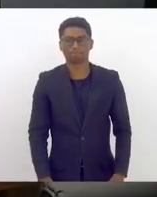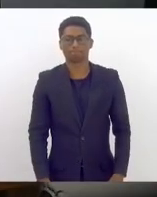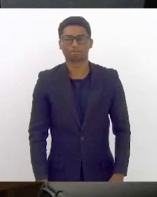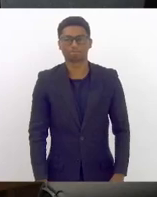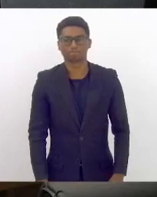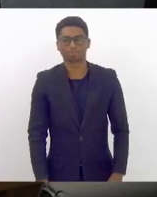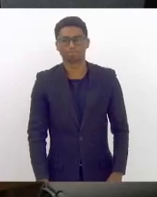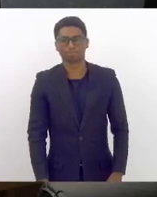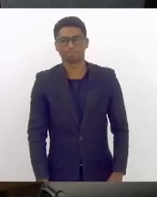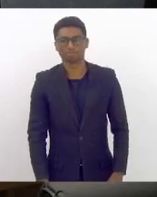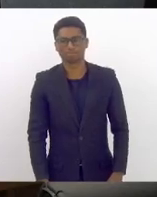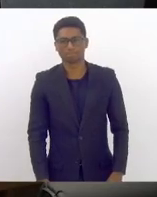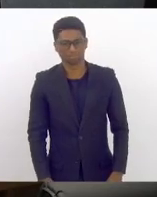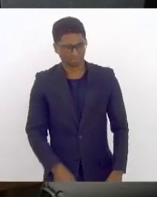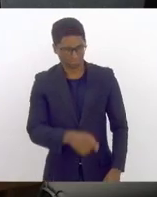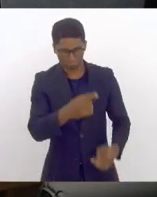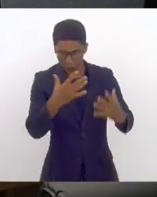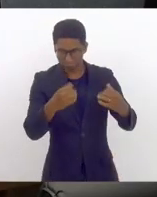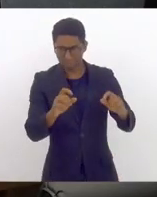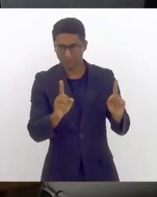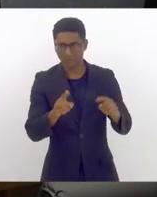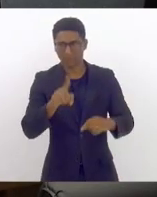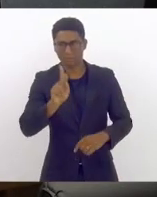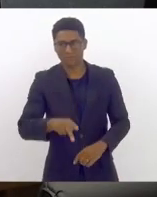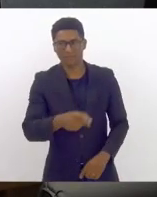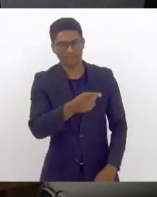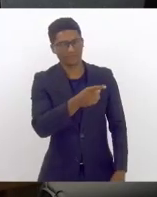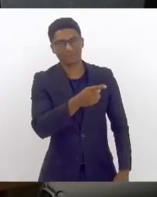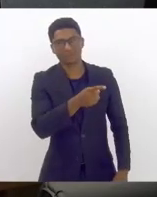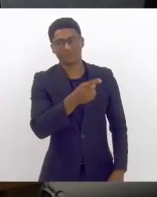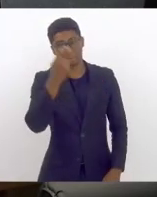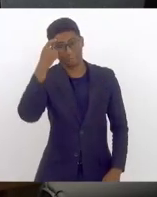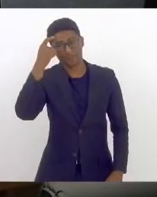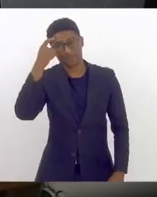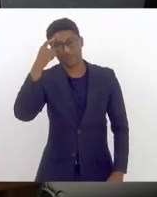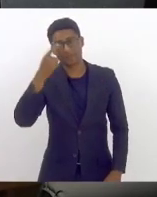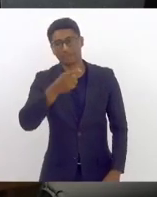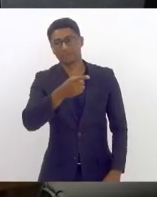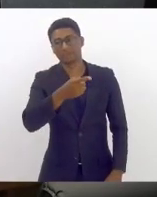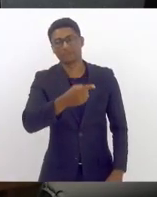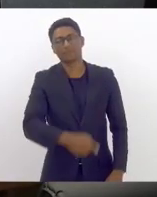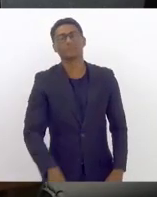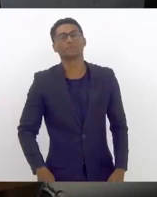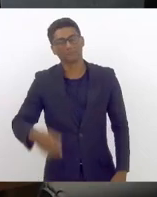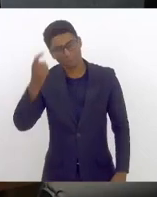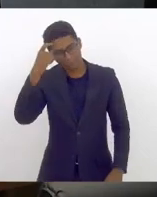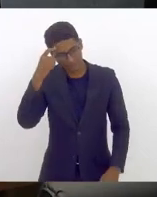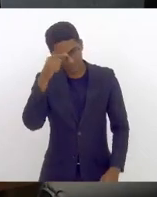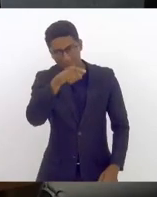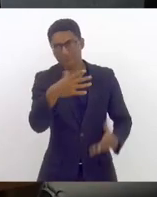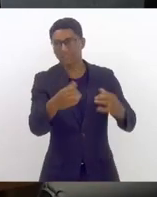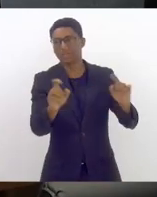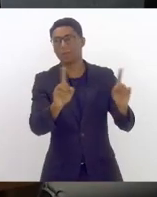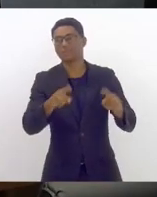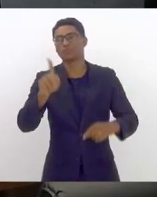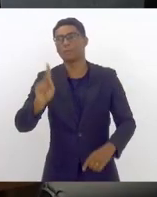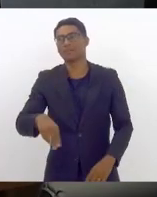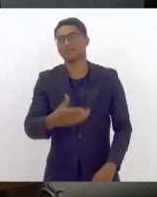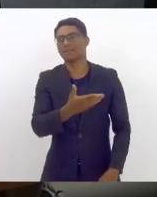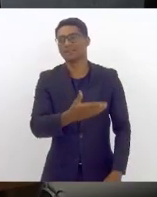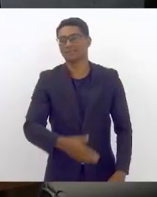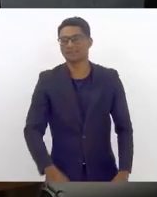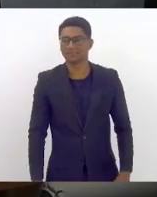Ô, presidente, Vossa Excelência está recusando a presidência? Ah, pensei. Pensei que Vossa Excelência estivesse recusando a